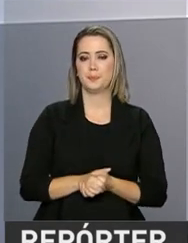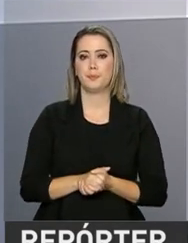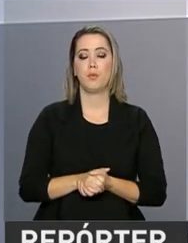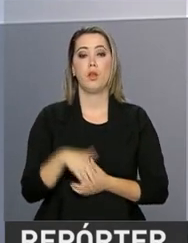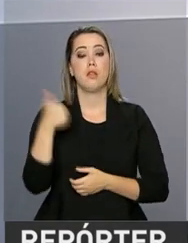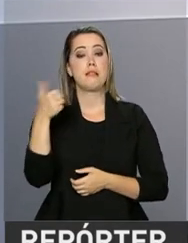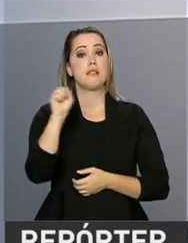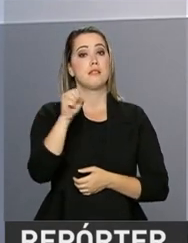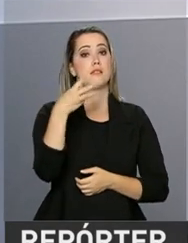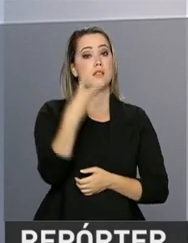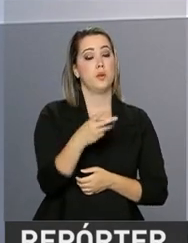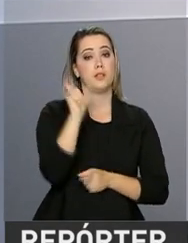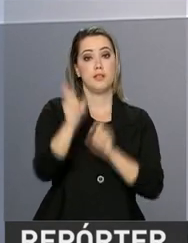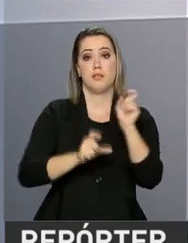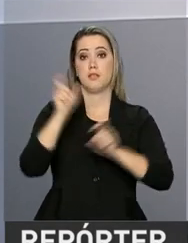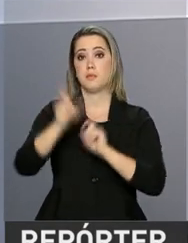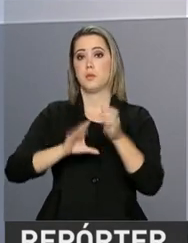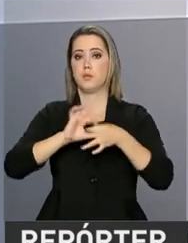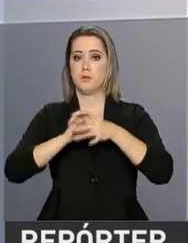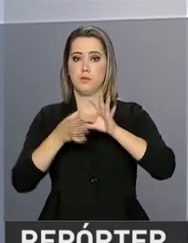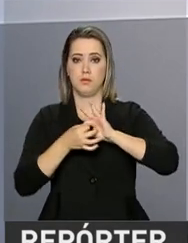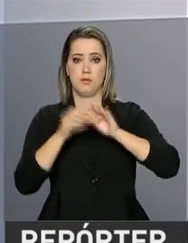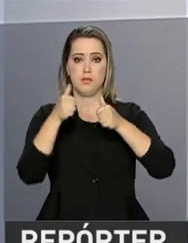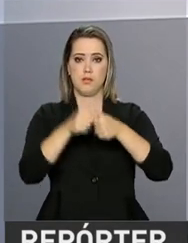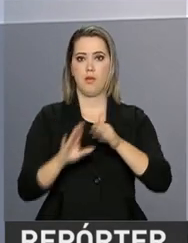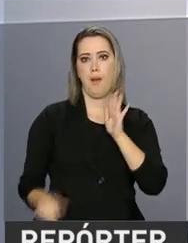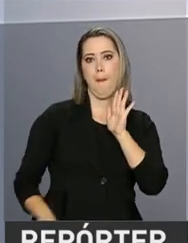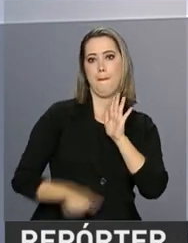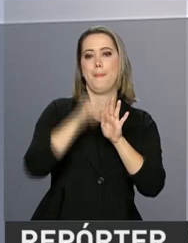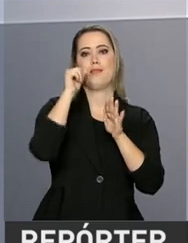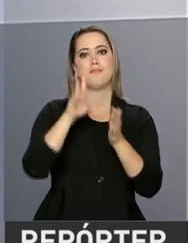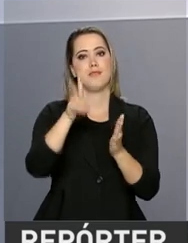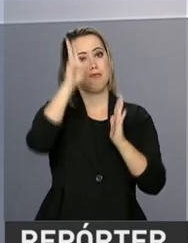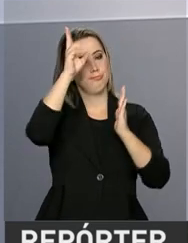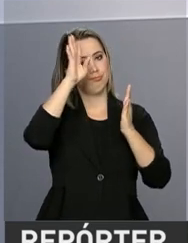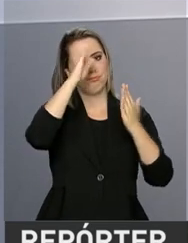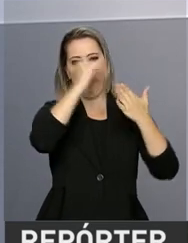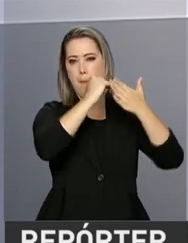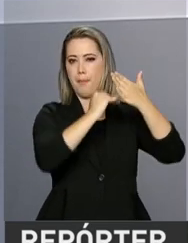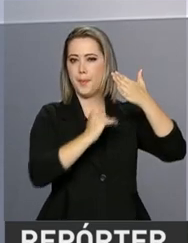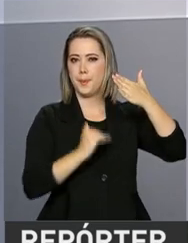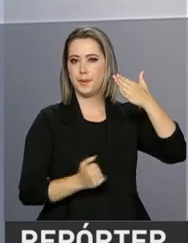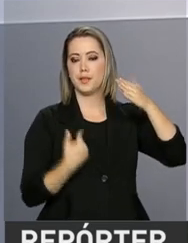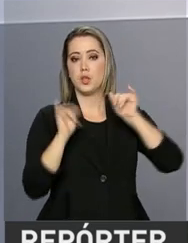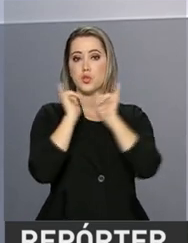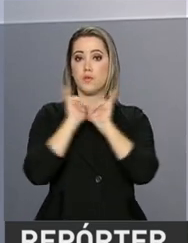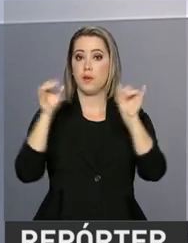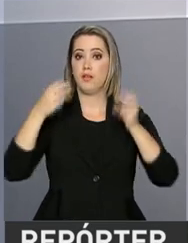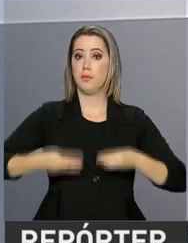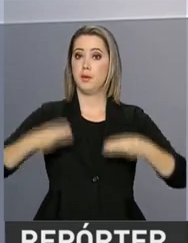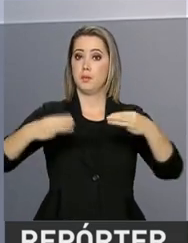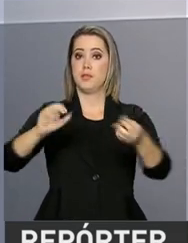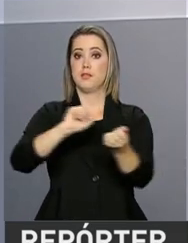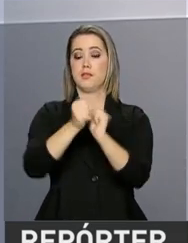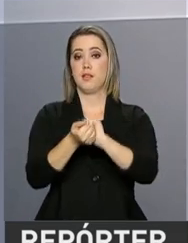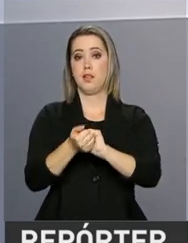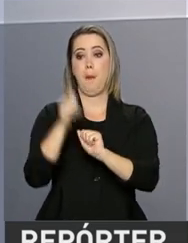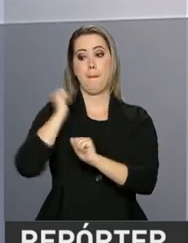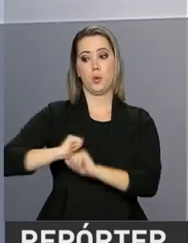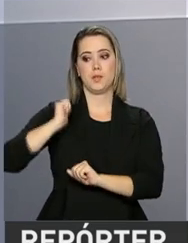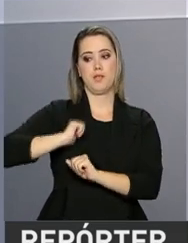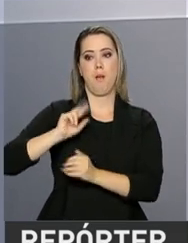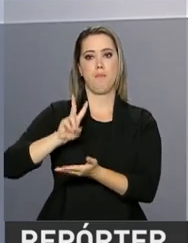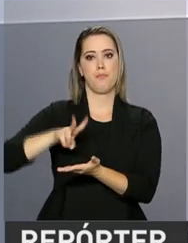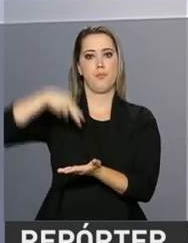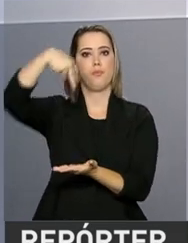183 atletas olímpicos estão na primeira lista do bolsa Podium divulgada pelo Ministério do Esporte para os jogos olímpicos de